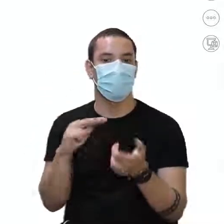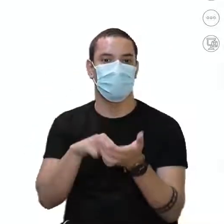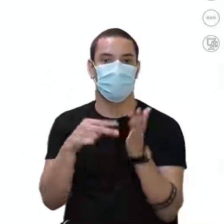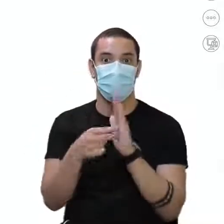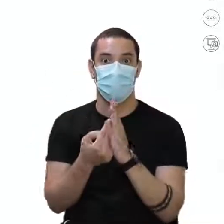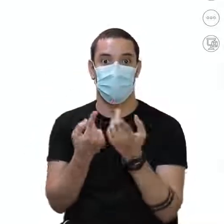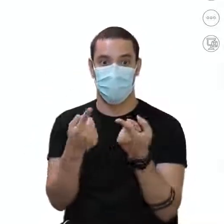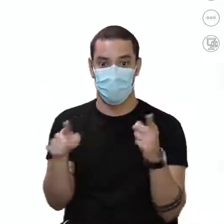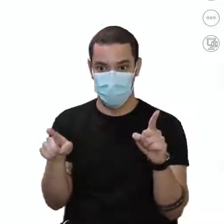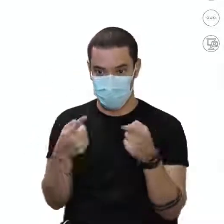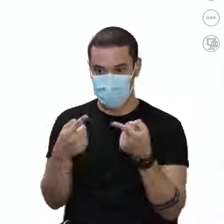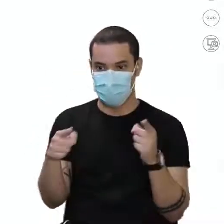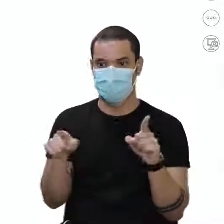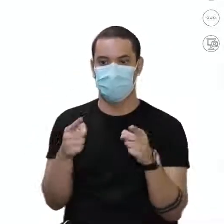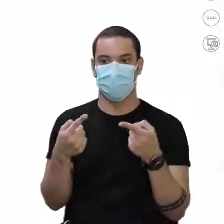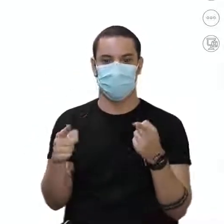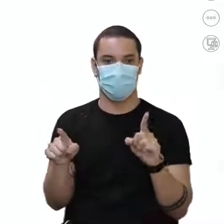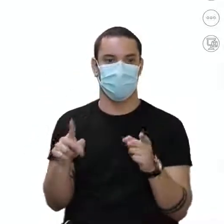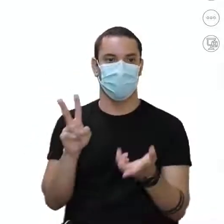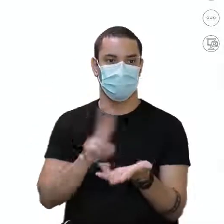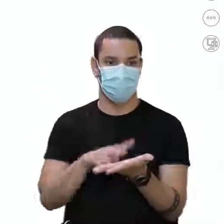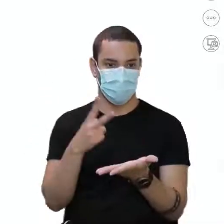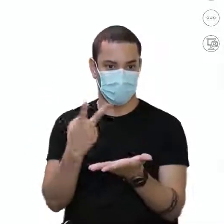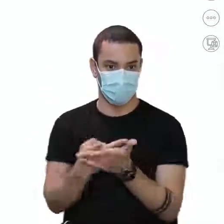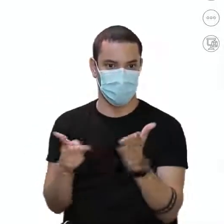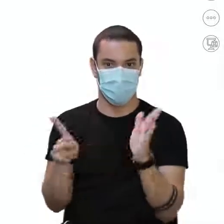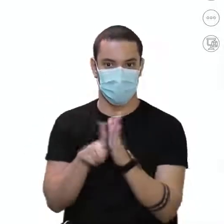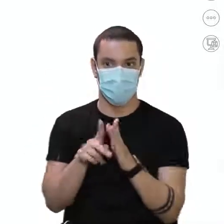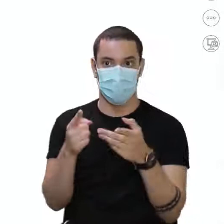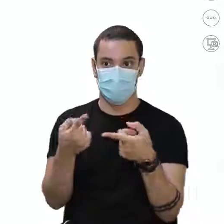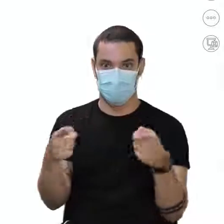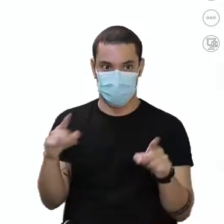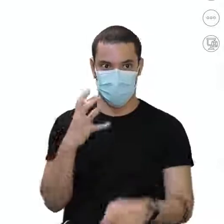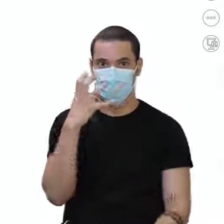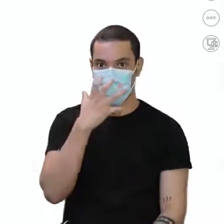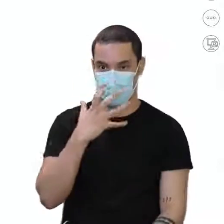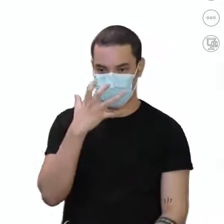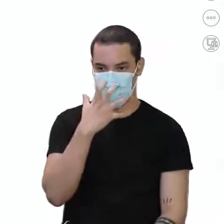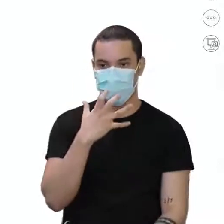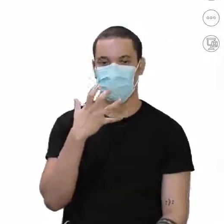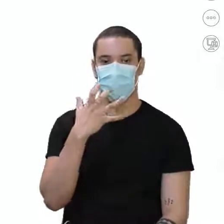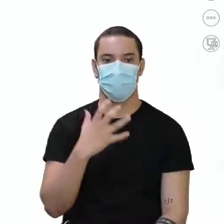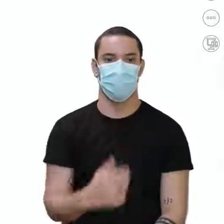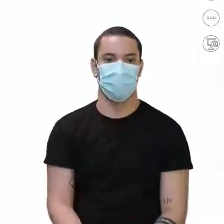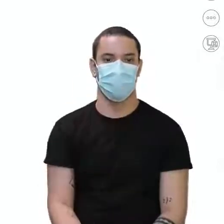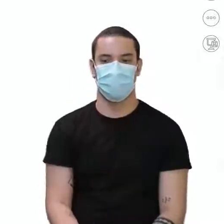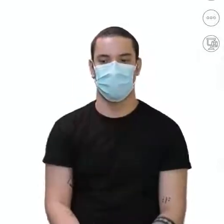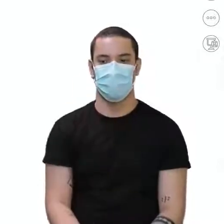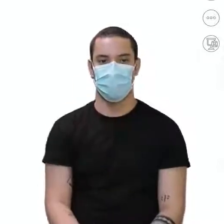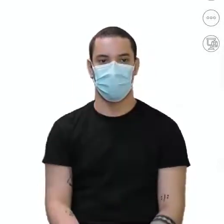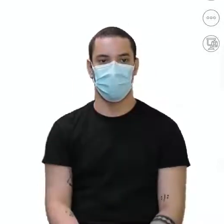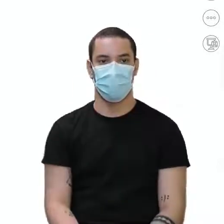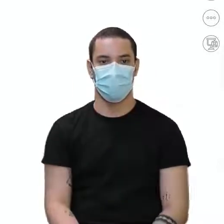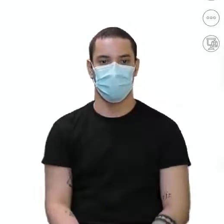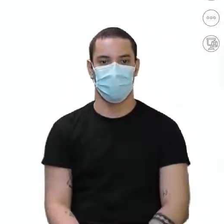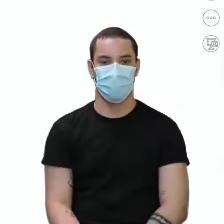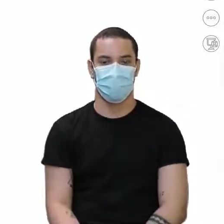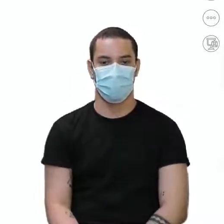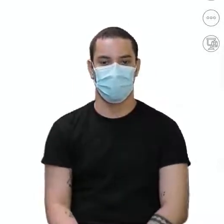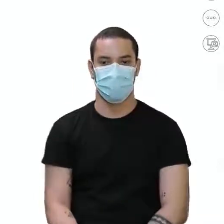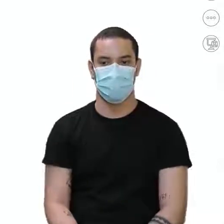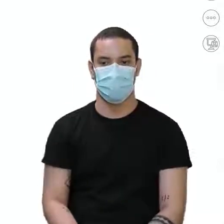vezes, mas é porque se trata de uma música. Lately, I've been